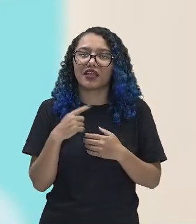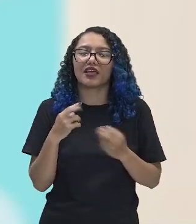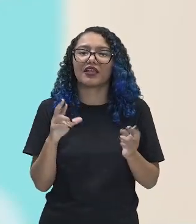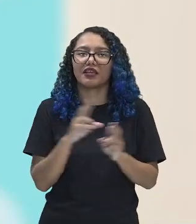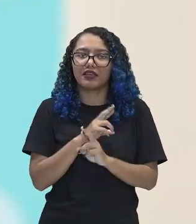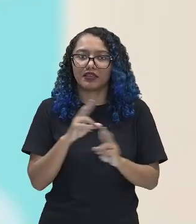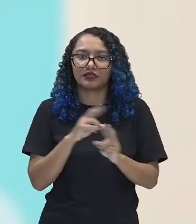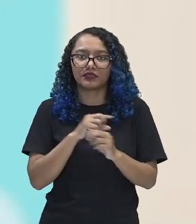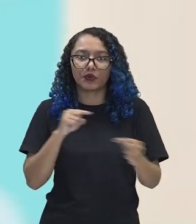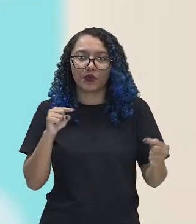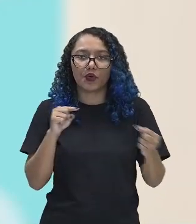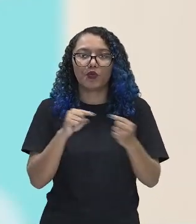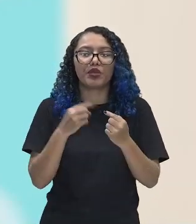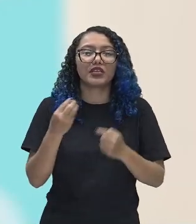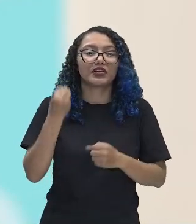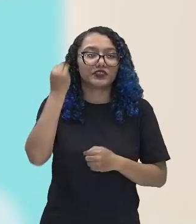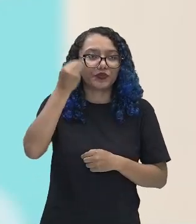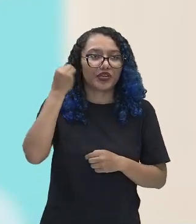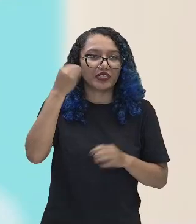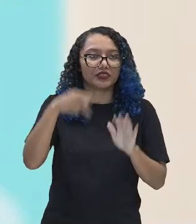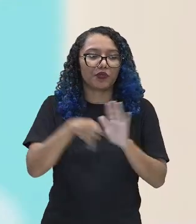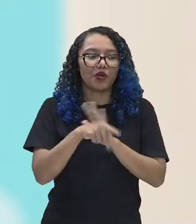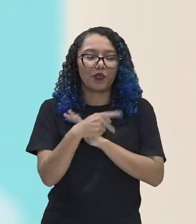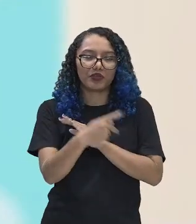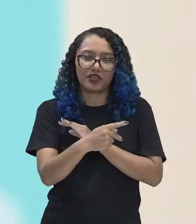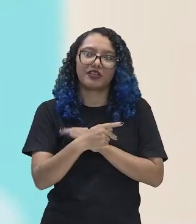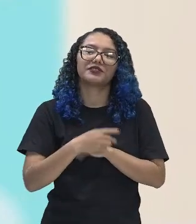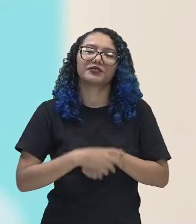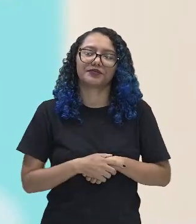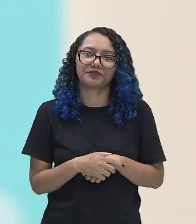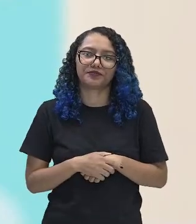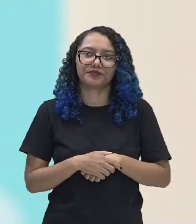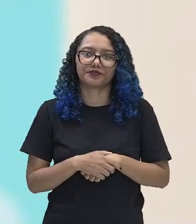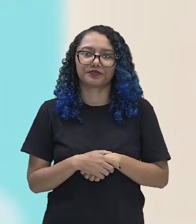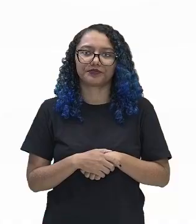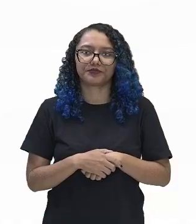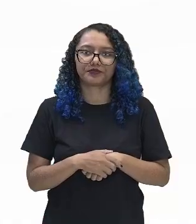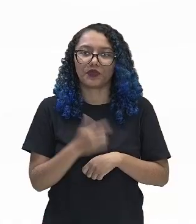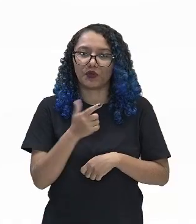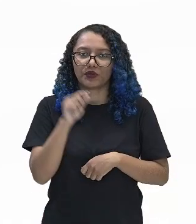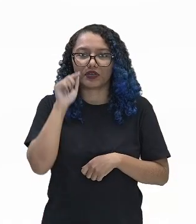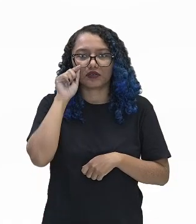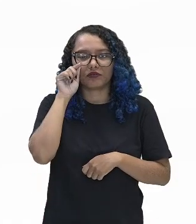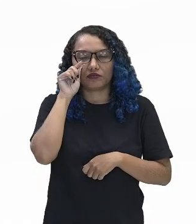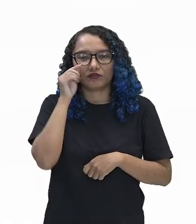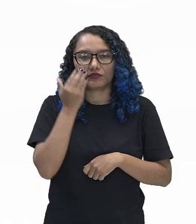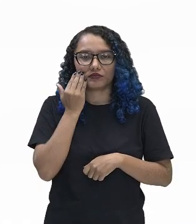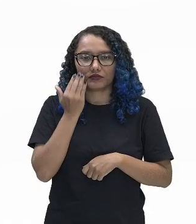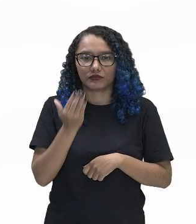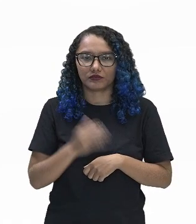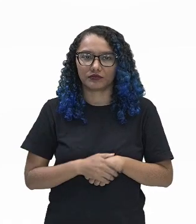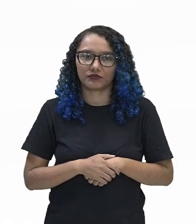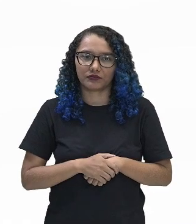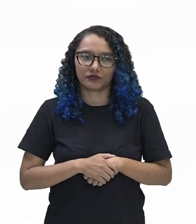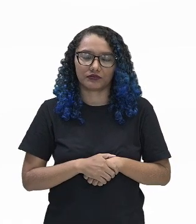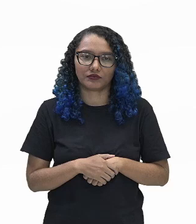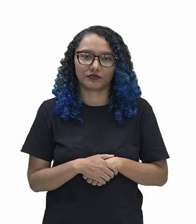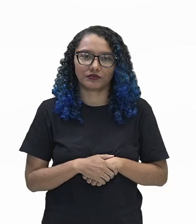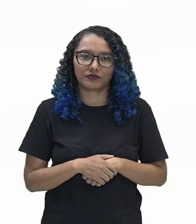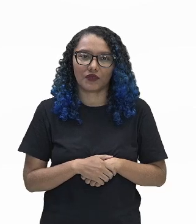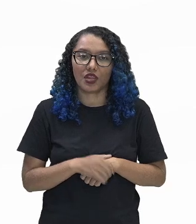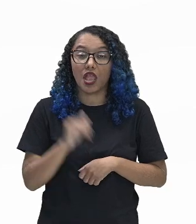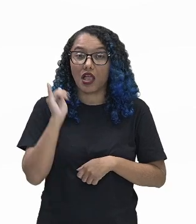com a sua própria vivência, beleza? Acompanhem aí comigo outra obra, vejam aí, Contos